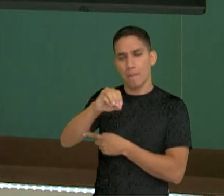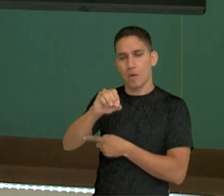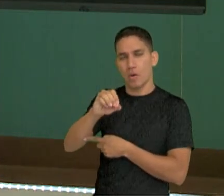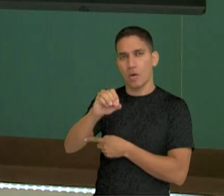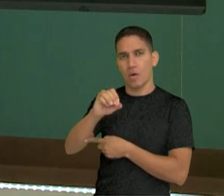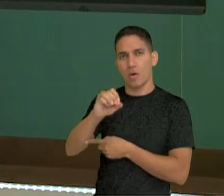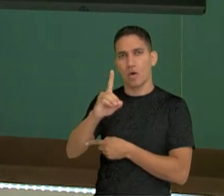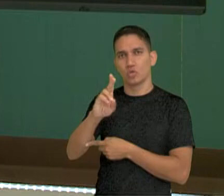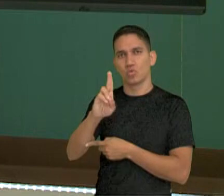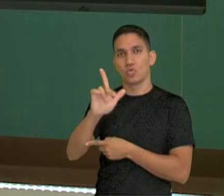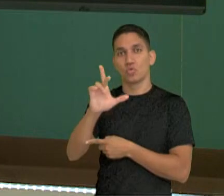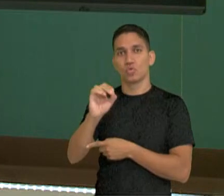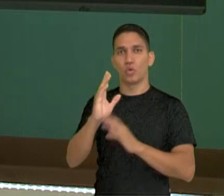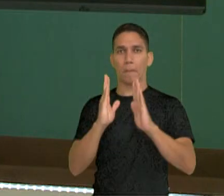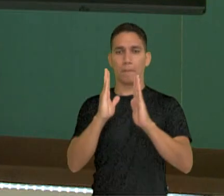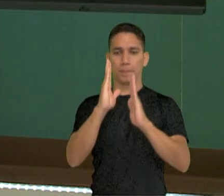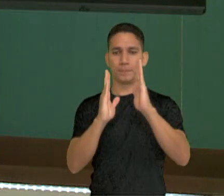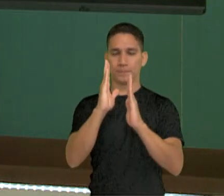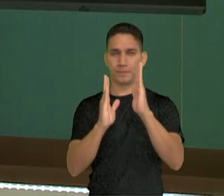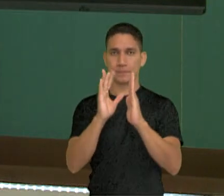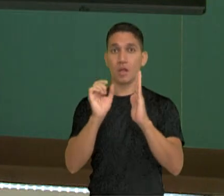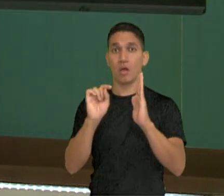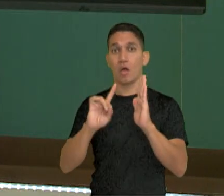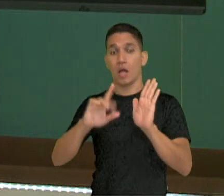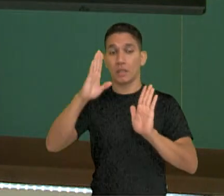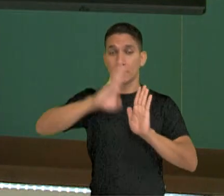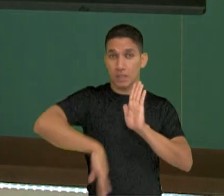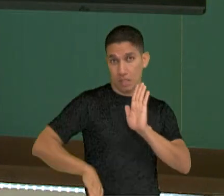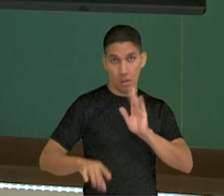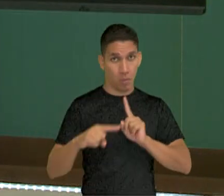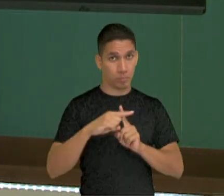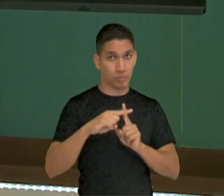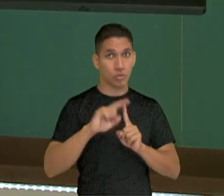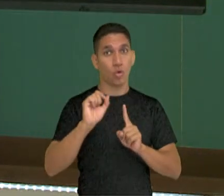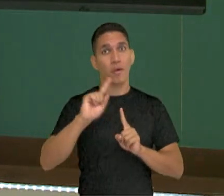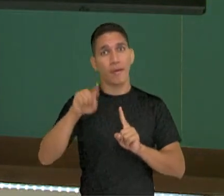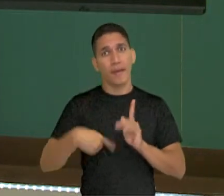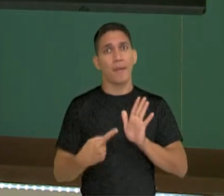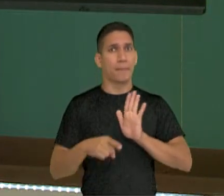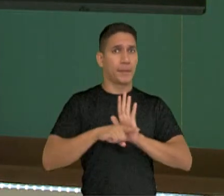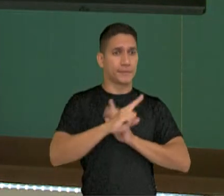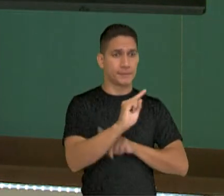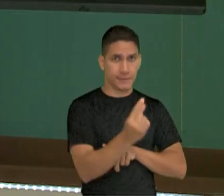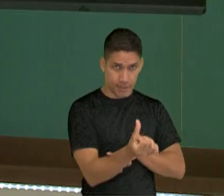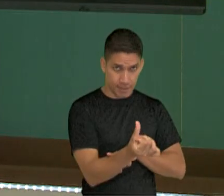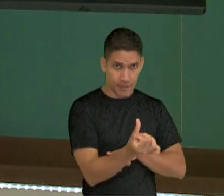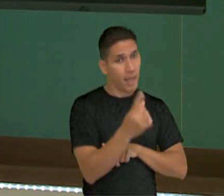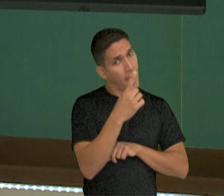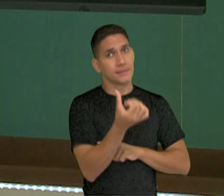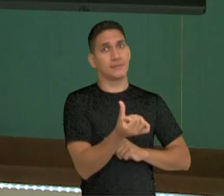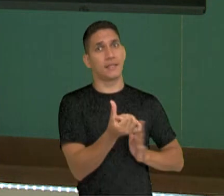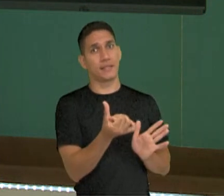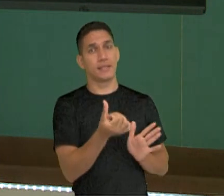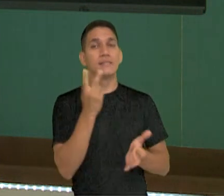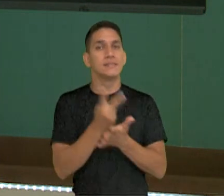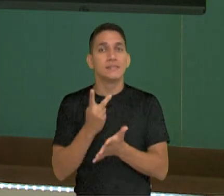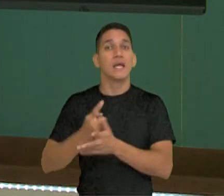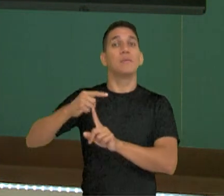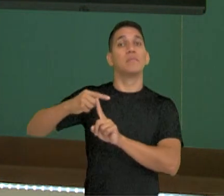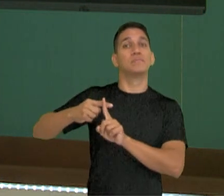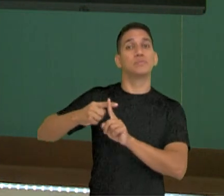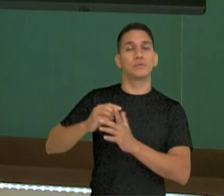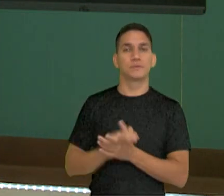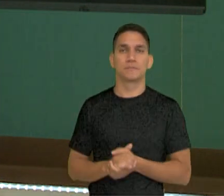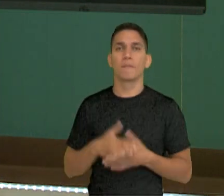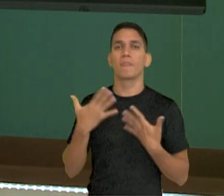vai considerar apenas o valor positivo. Então, aqui menos 6, para nós vai ser 6. O 2 vai ser 2, então sempre o valor positivo.